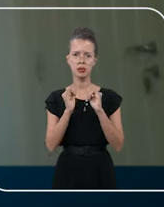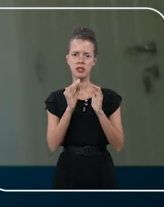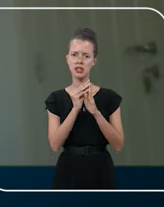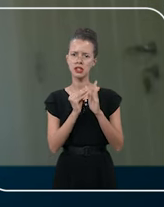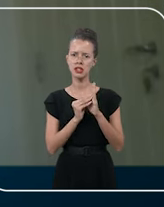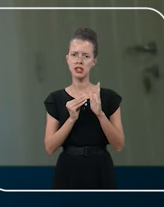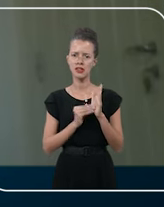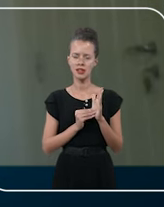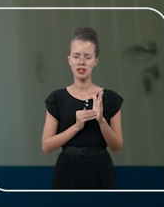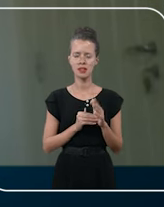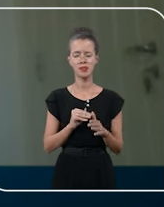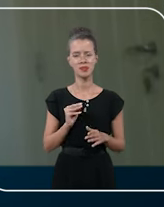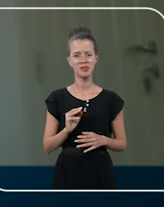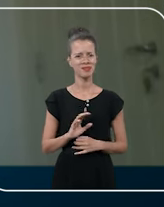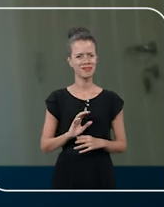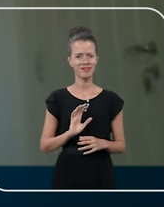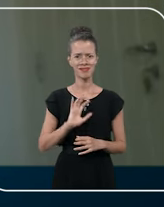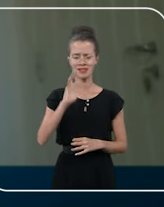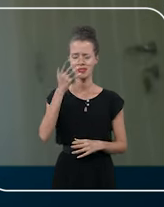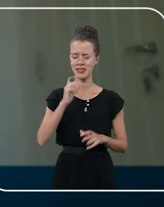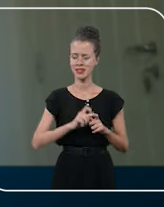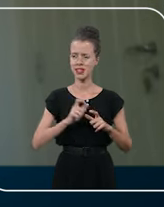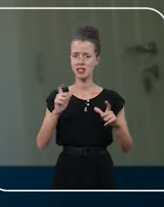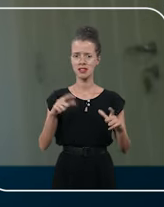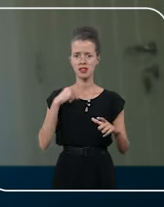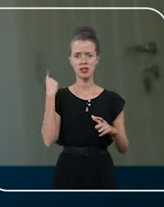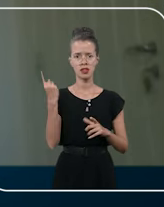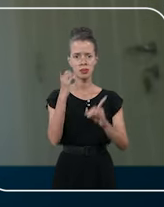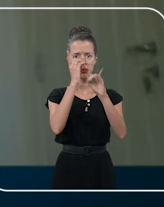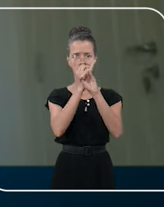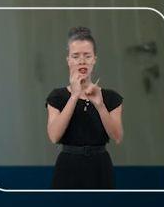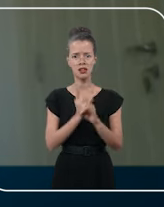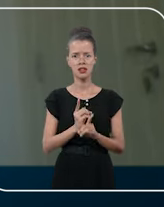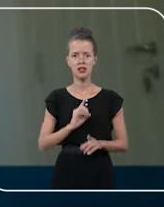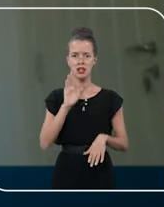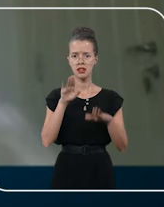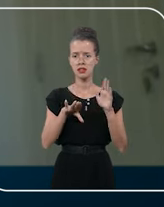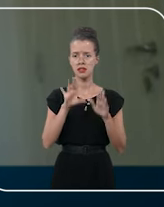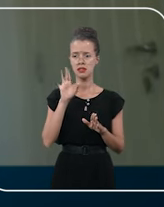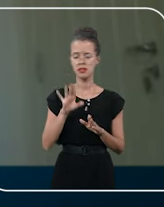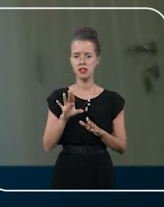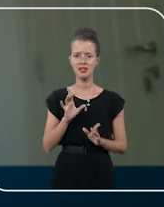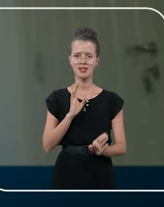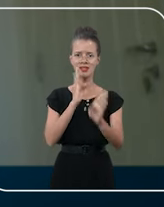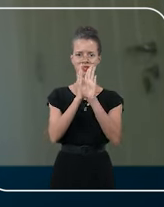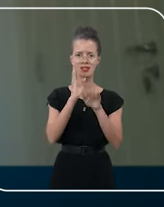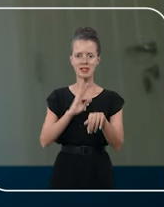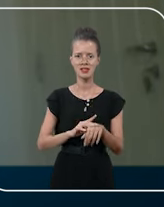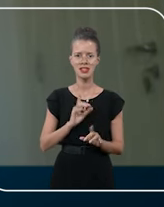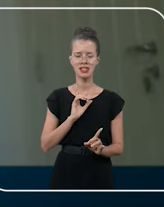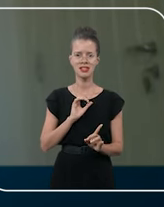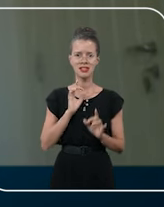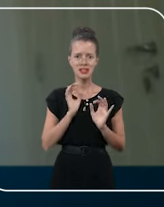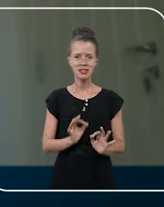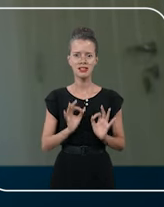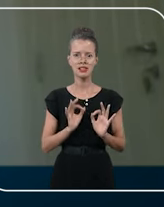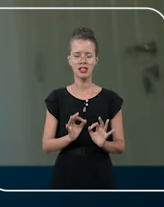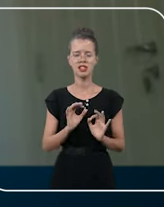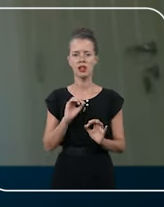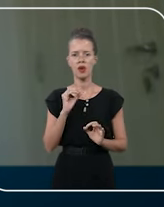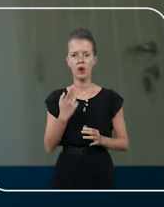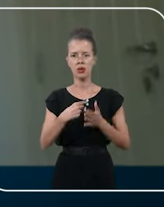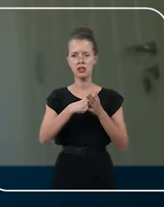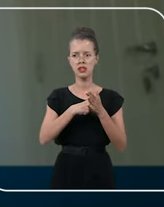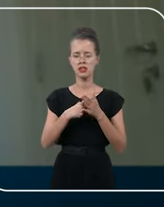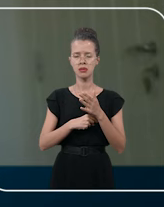vemos situação em que há erro, às vezes, de diagnóstico, troca de exames, nós vemos até mesmo,